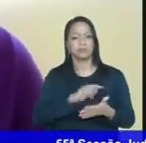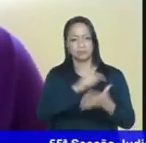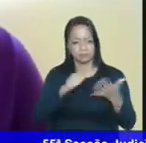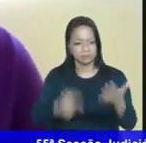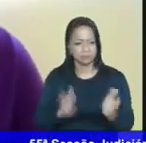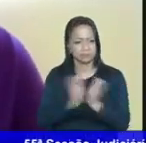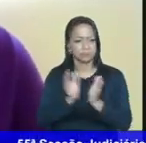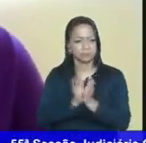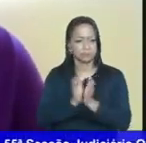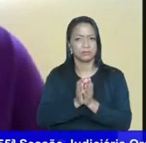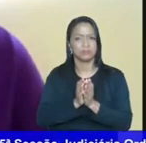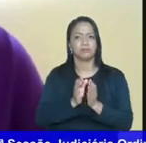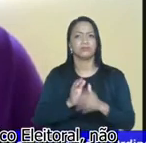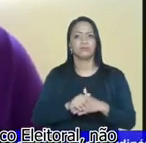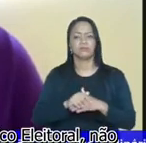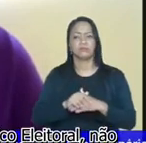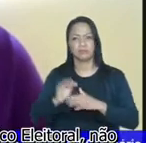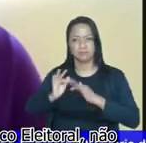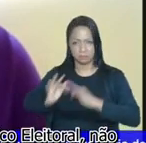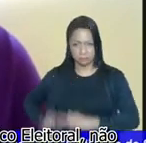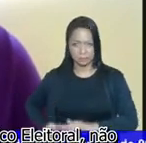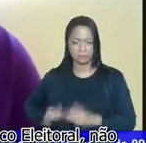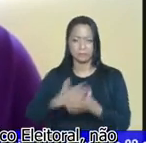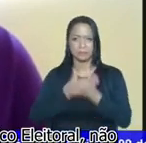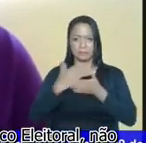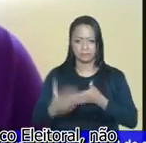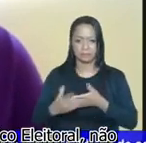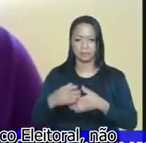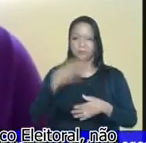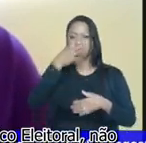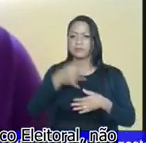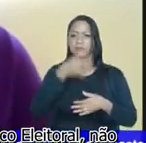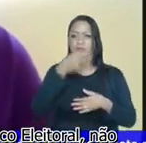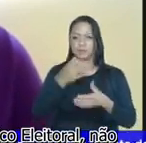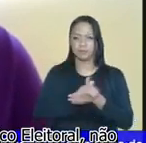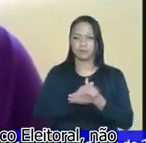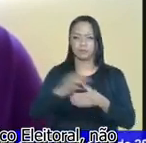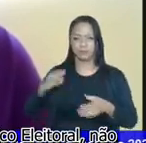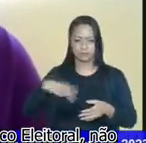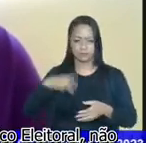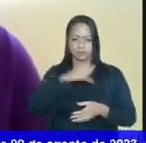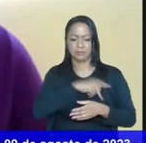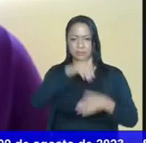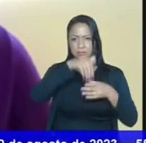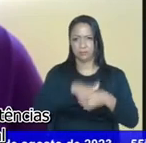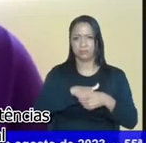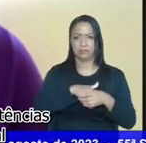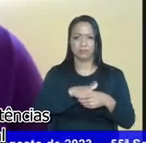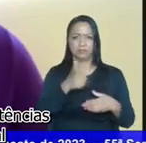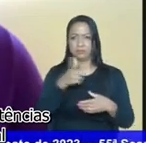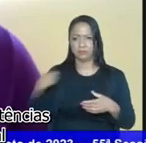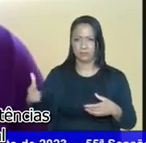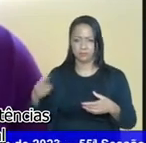pelo órgão ministerial. De início, destaca-se que o parecer lançado pelo Ministério Público Eleitoral ele